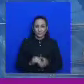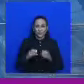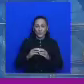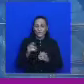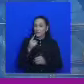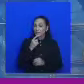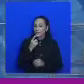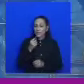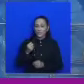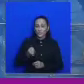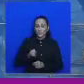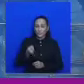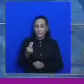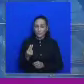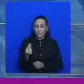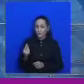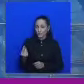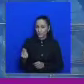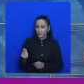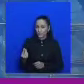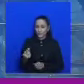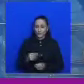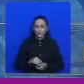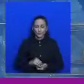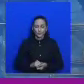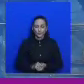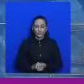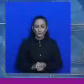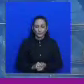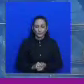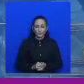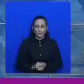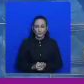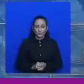Bola vermelha, número 21.